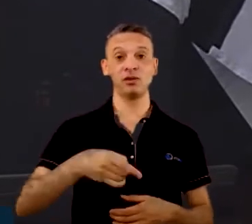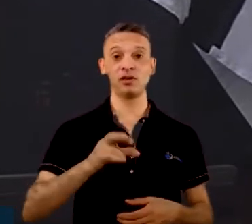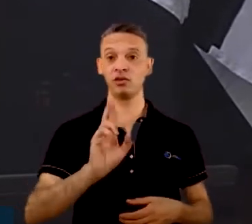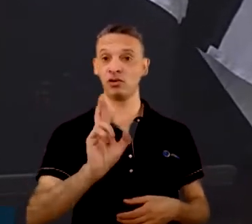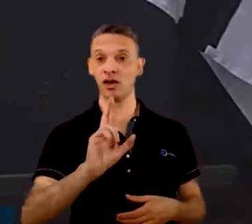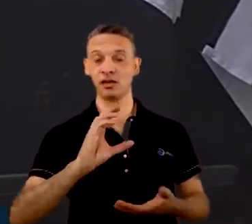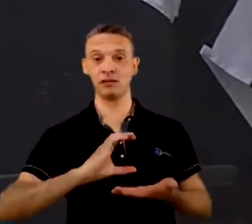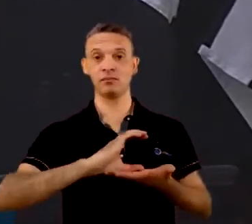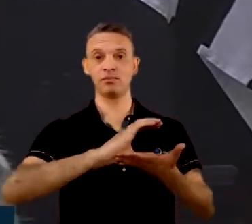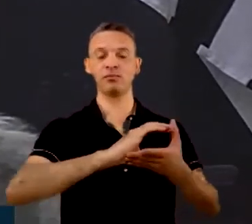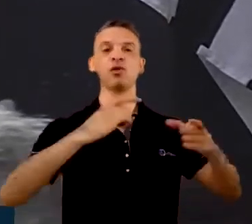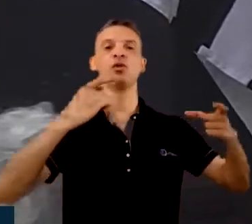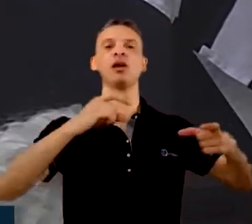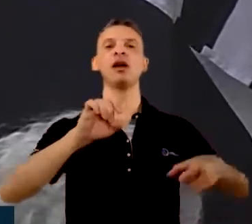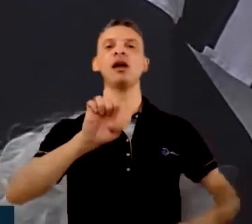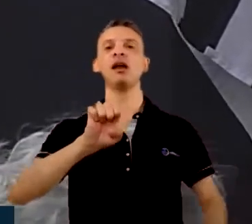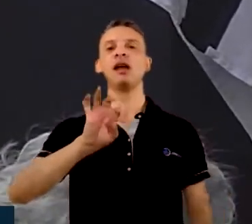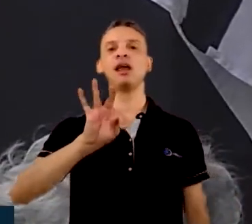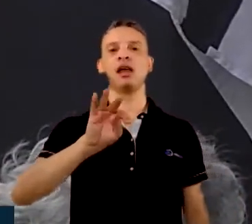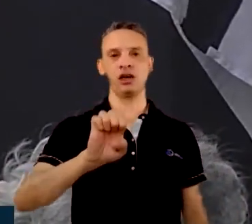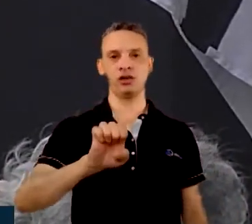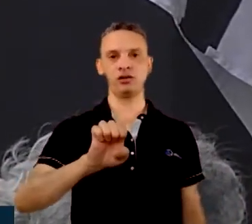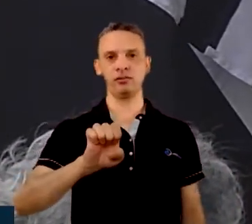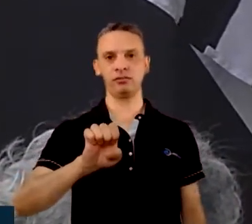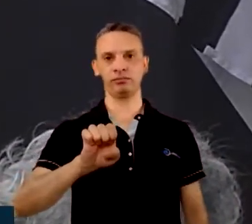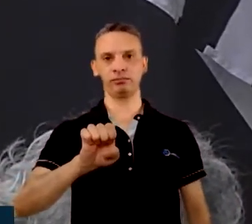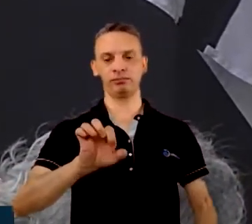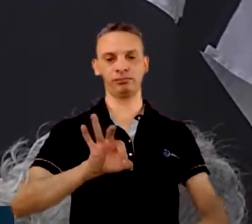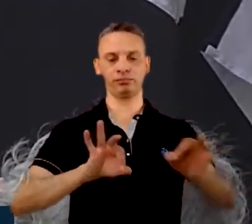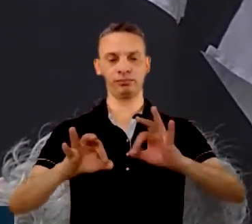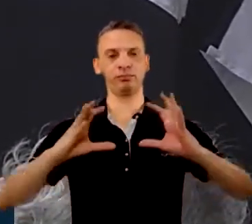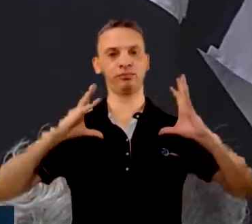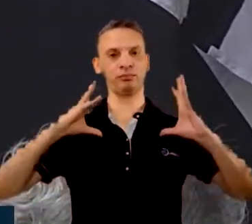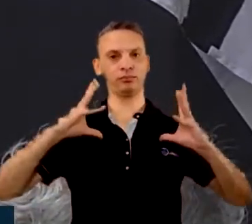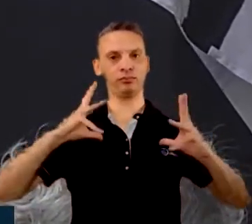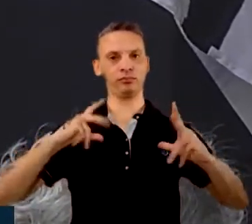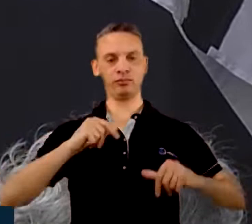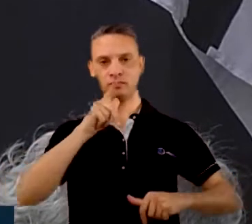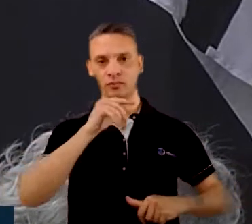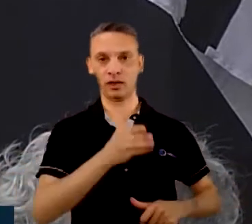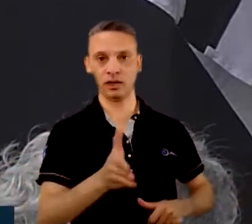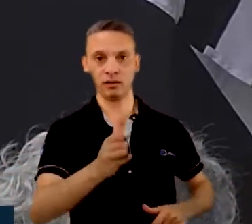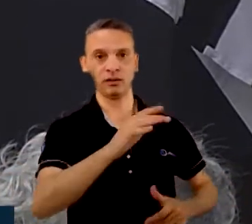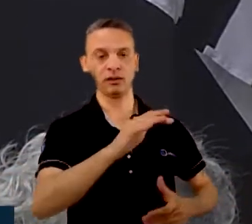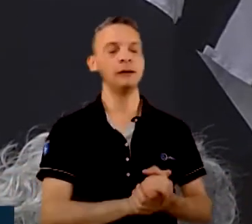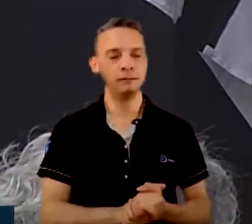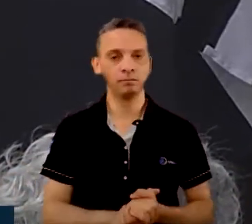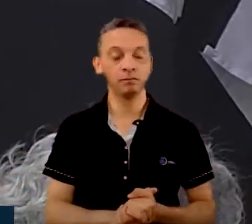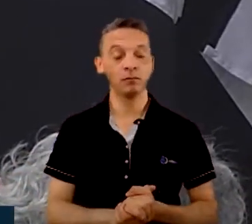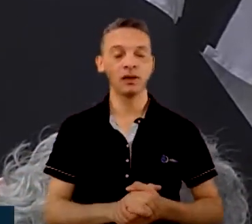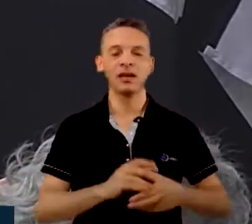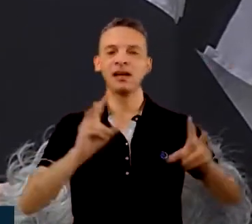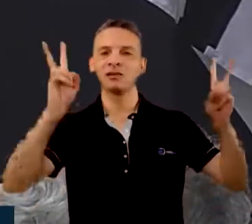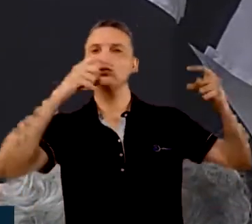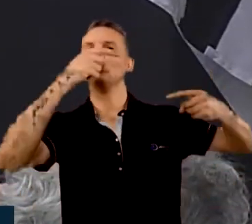ET. Tá? Então, uma notícia importante, um assunto bastante discutido aqui,